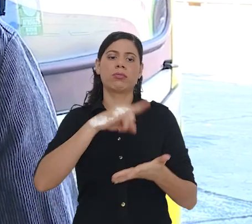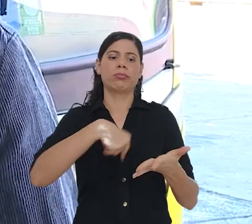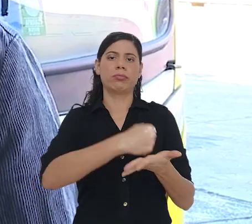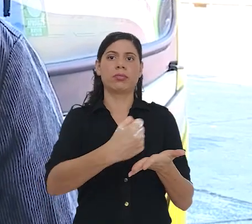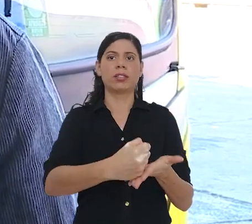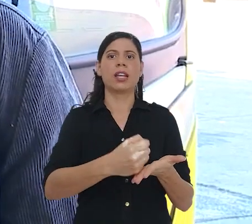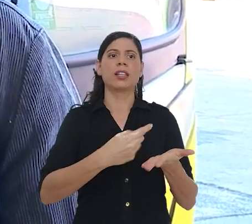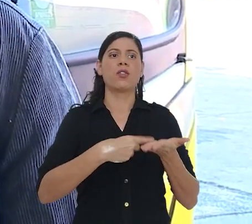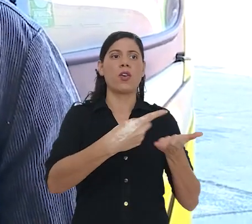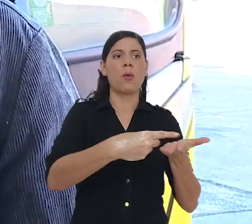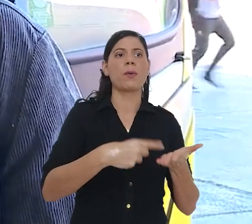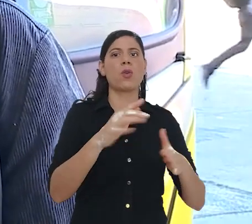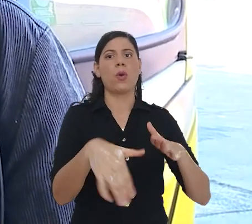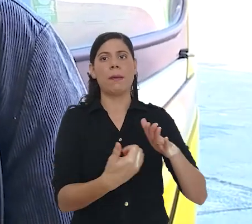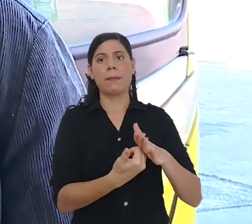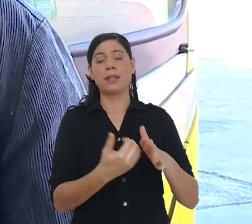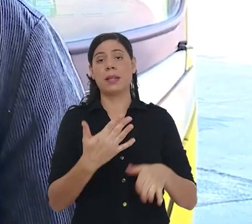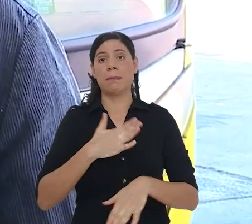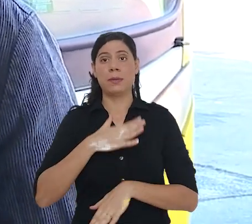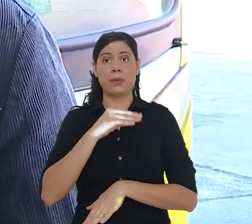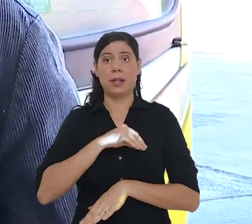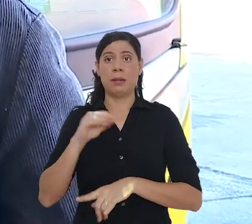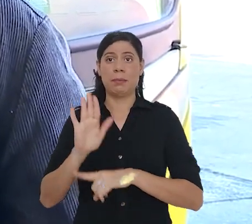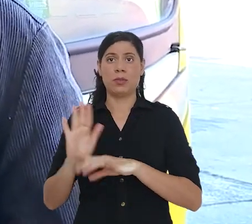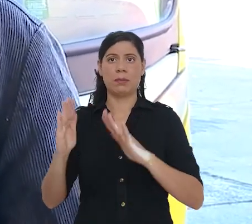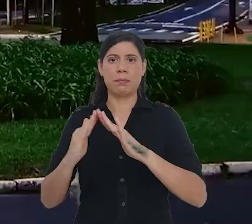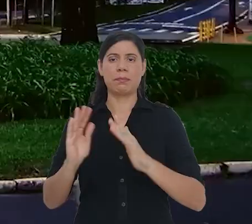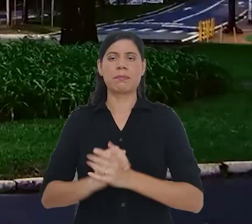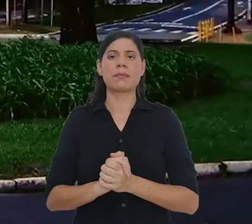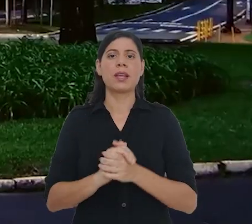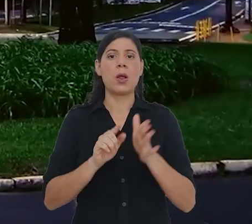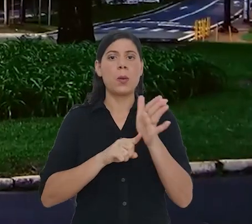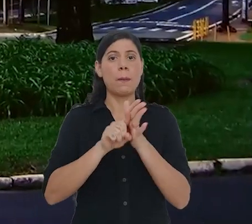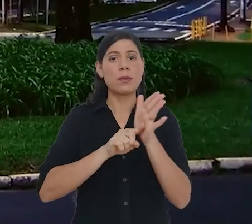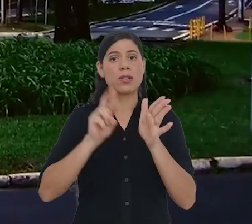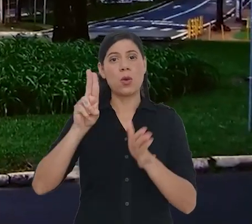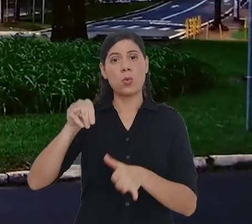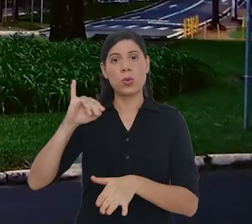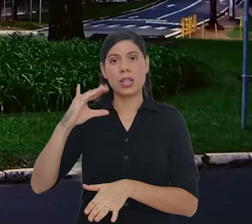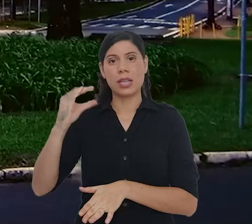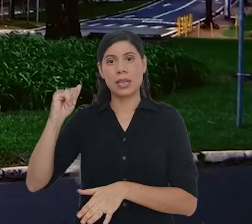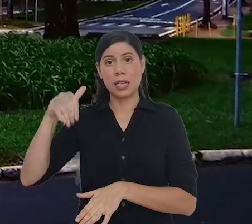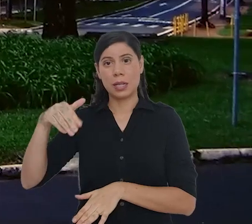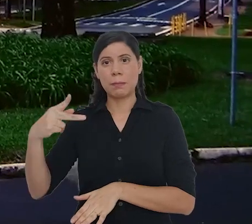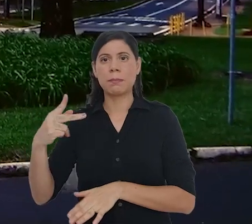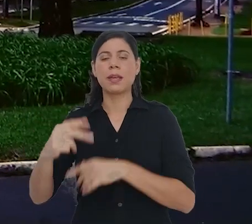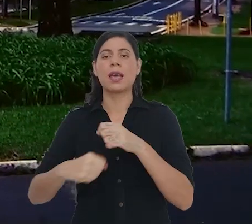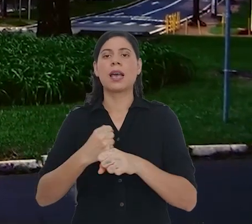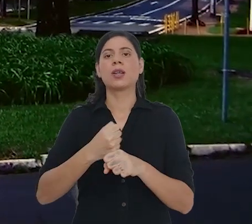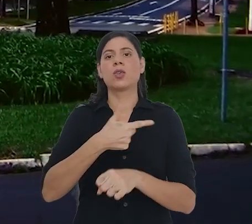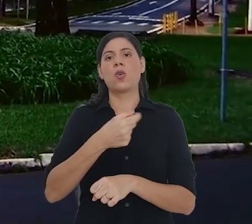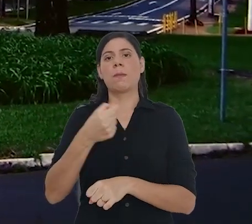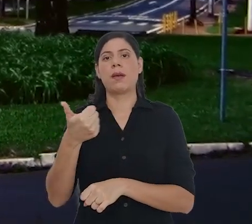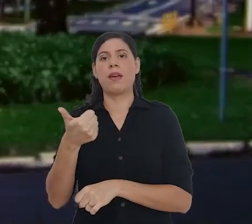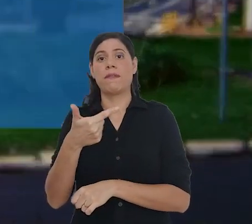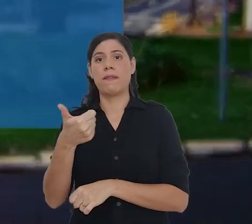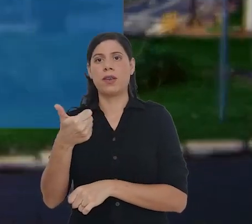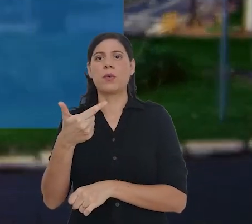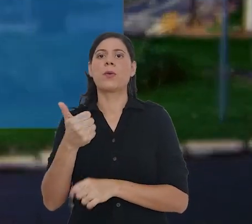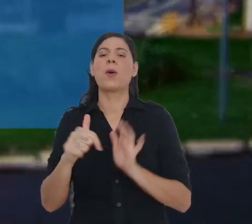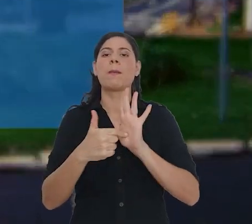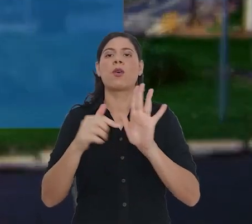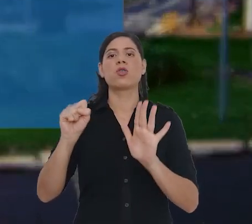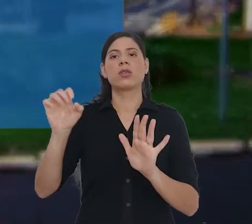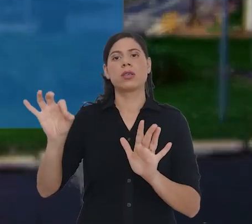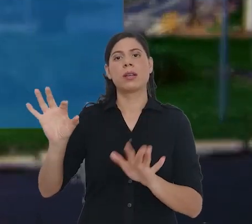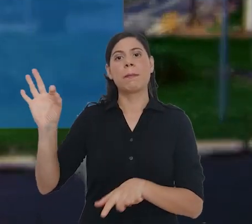com a empresa. Então era só minha renda mesmo para sustentar a casa. Dados de uma pesquisa da Unicamp do final de 2021 mostram